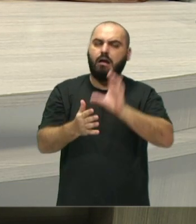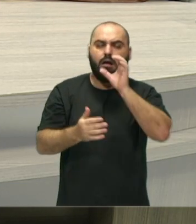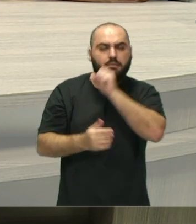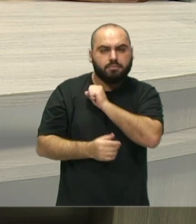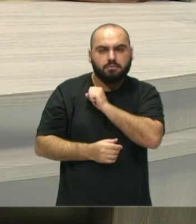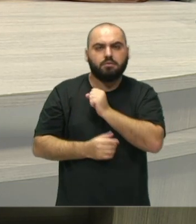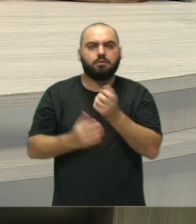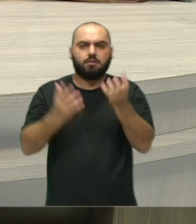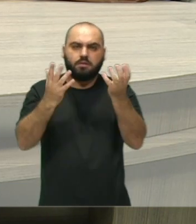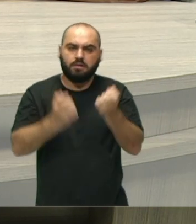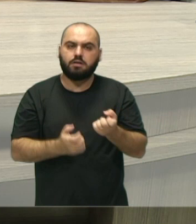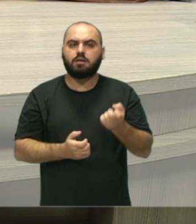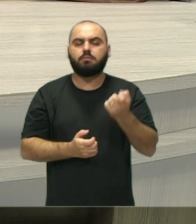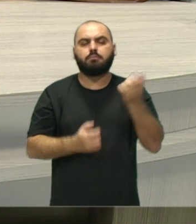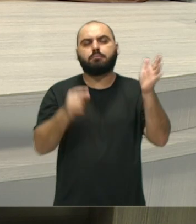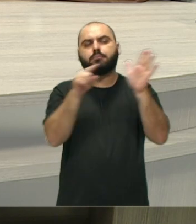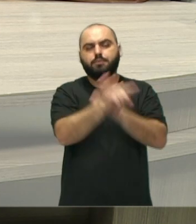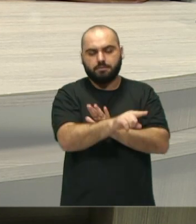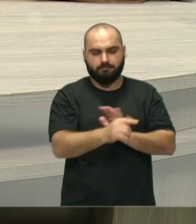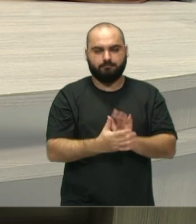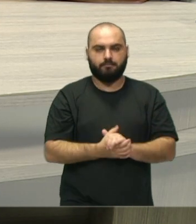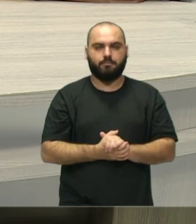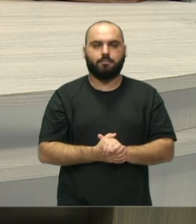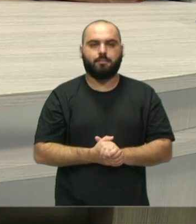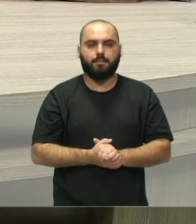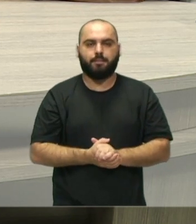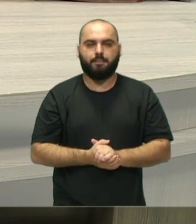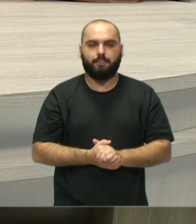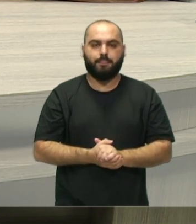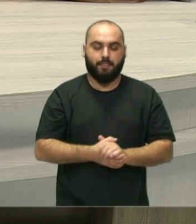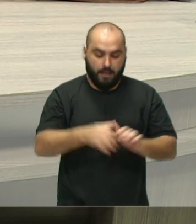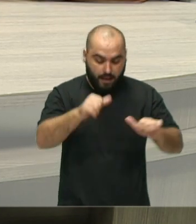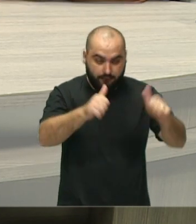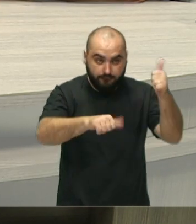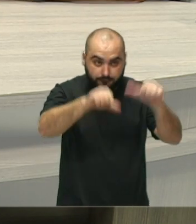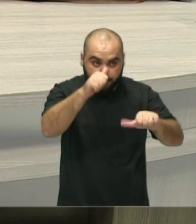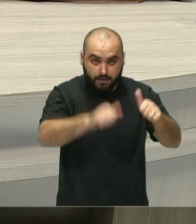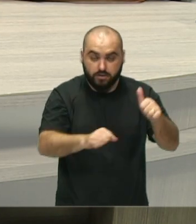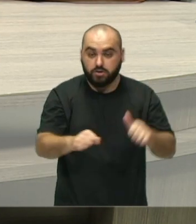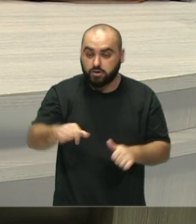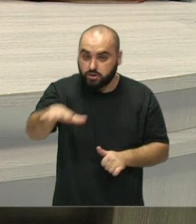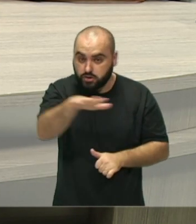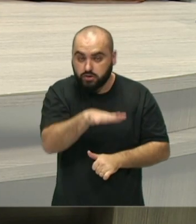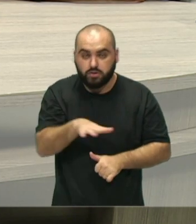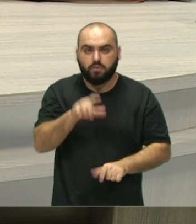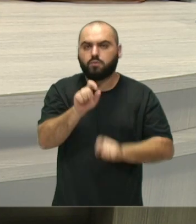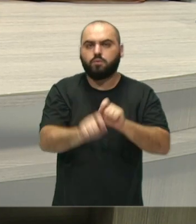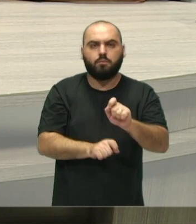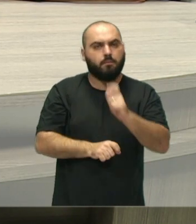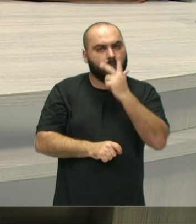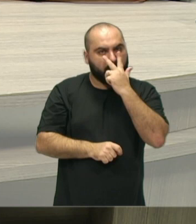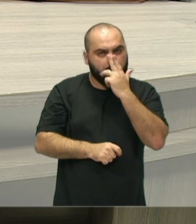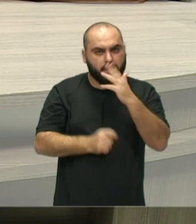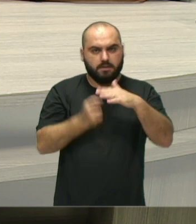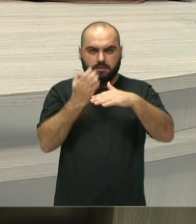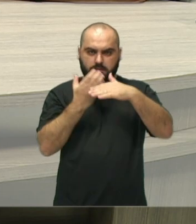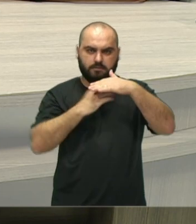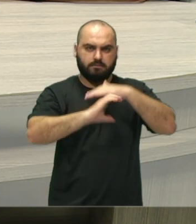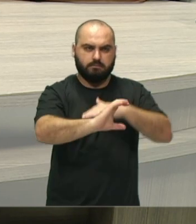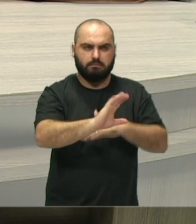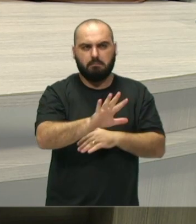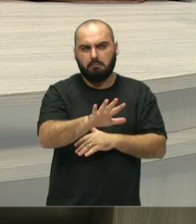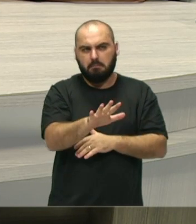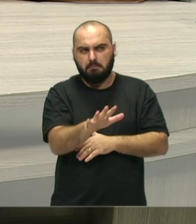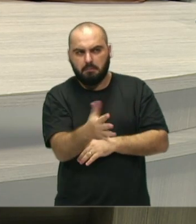eu queria ver com você assim, a avaliação em geral é que sejam investidos algo da